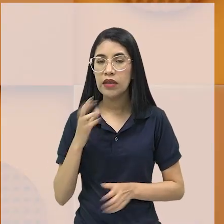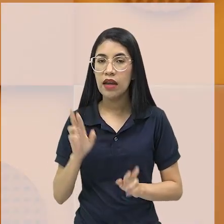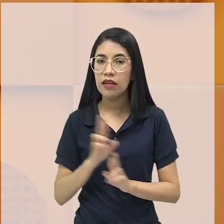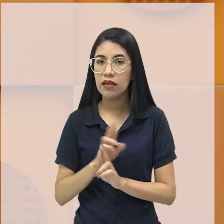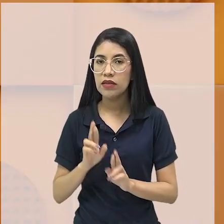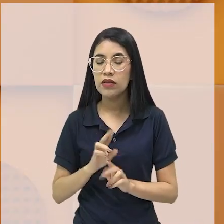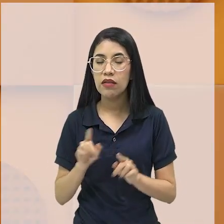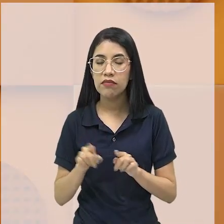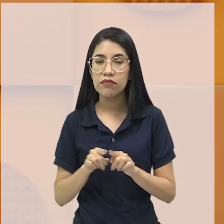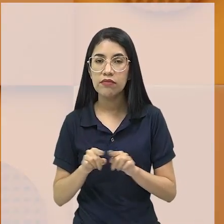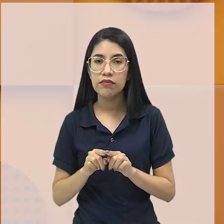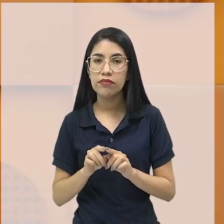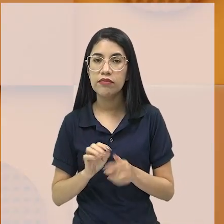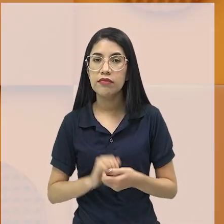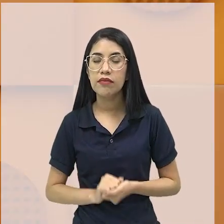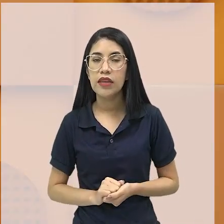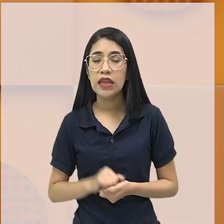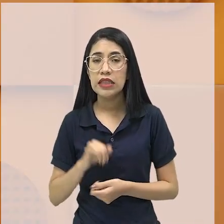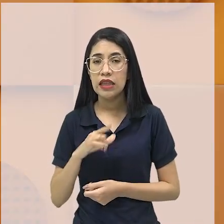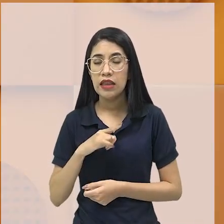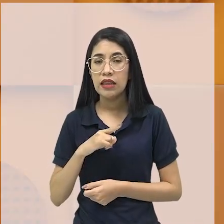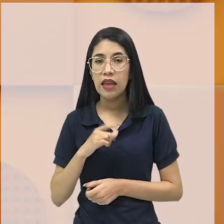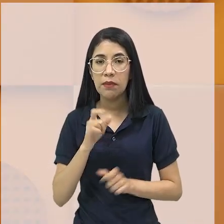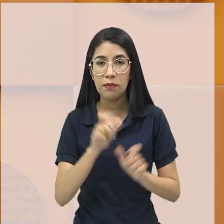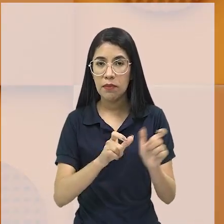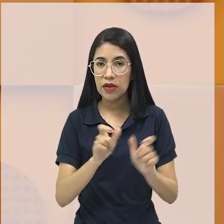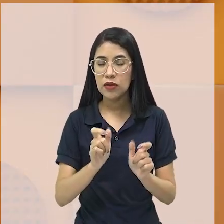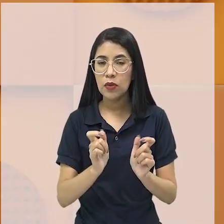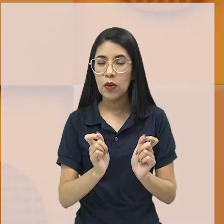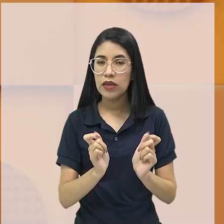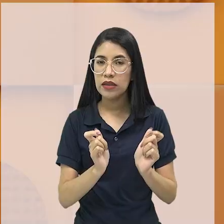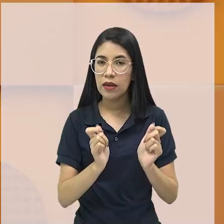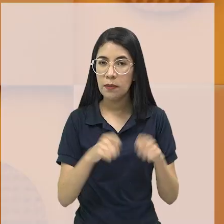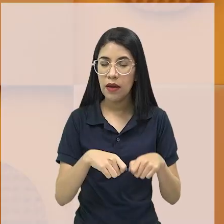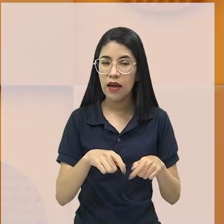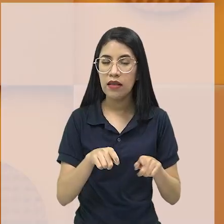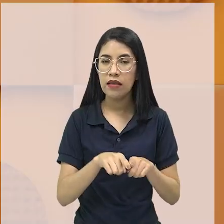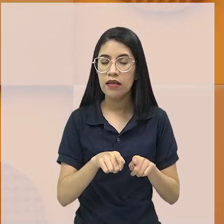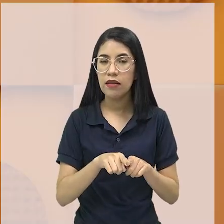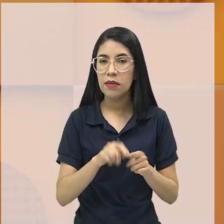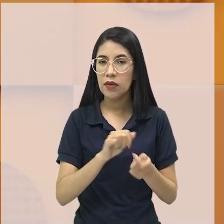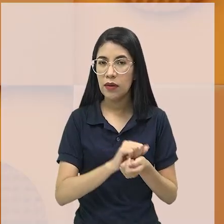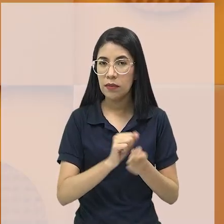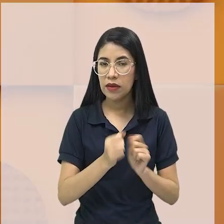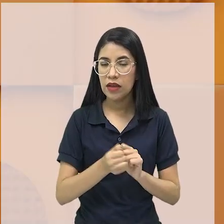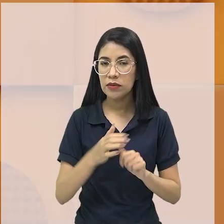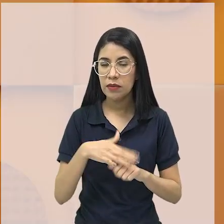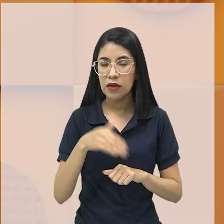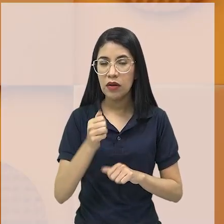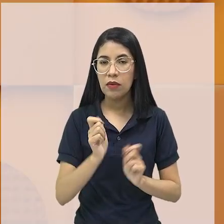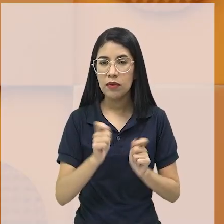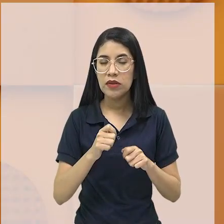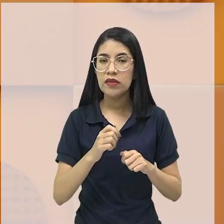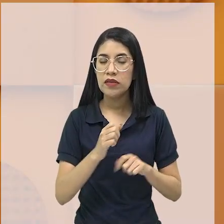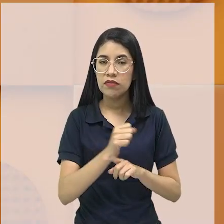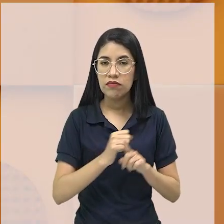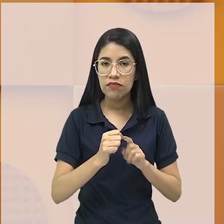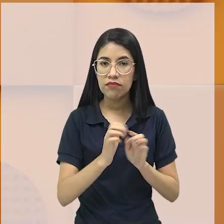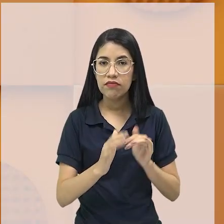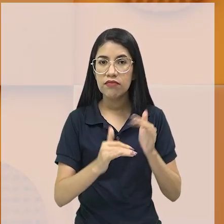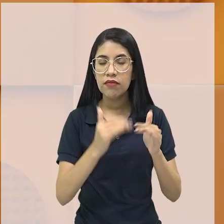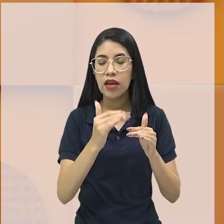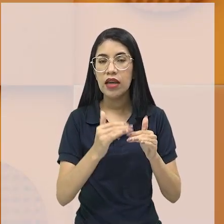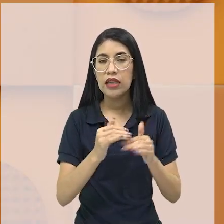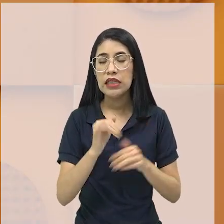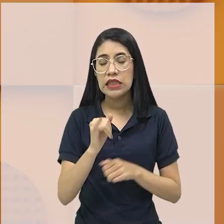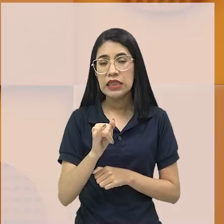ideia. E se existem seres humanos mais adequados e menos inadequados para a evolução de uma sociedade, se